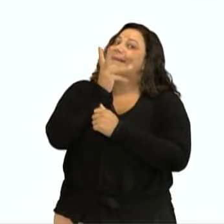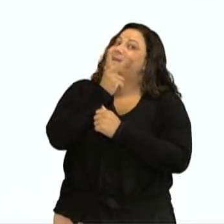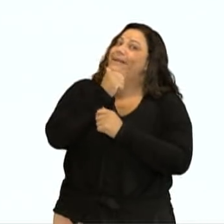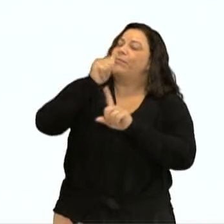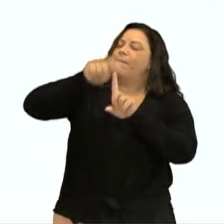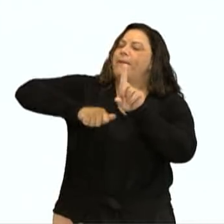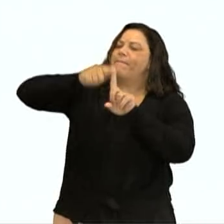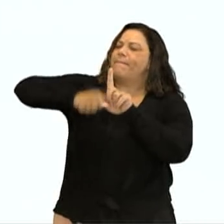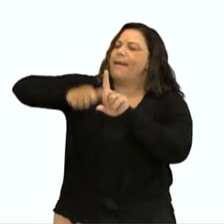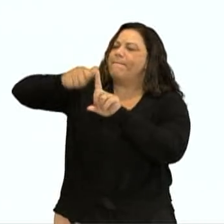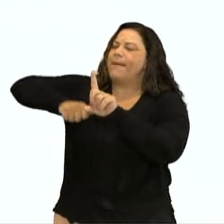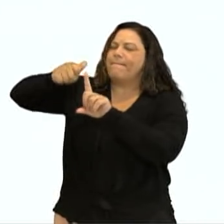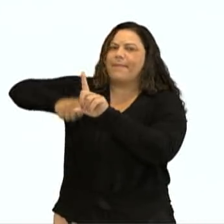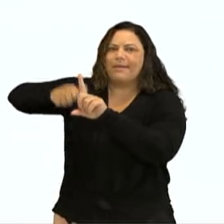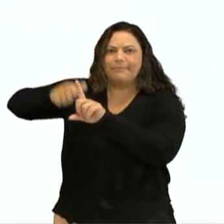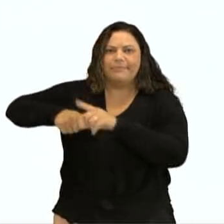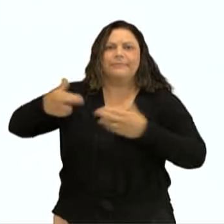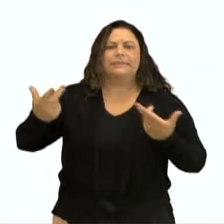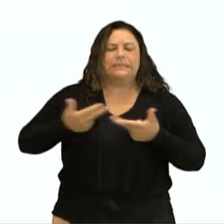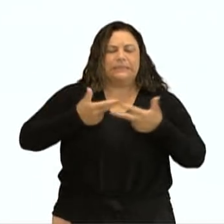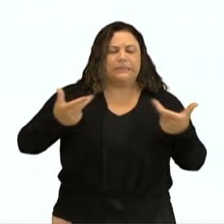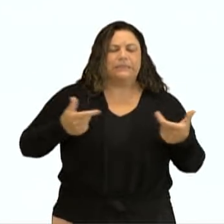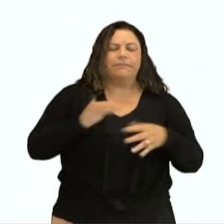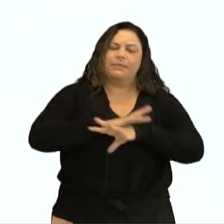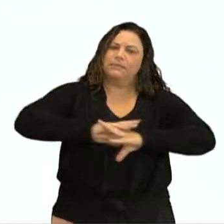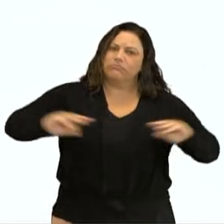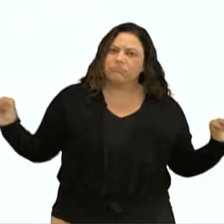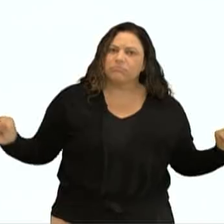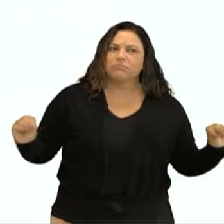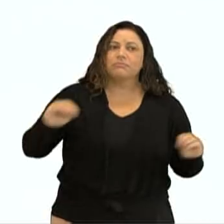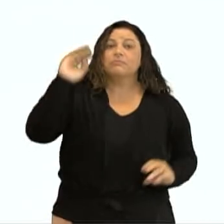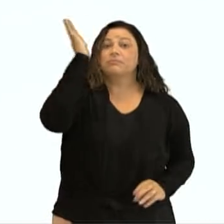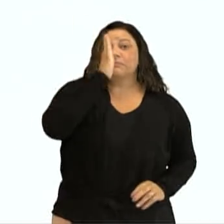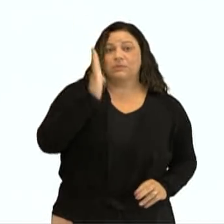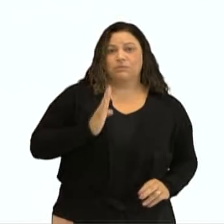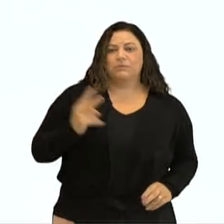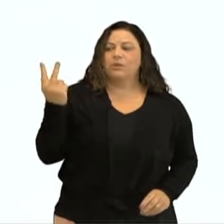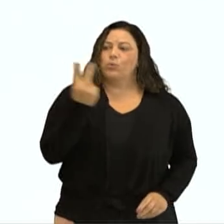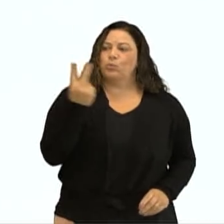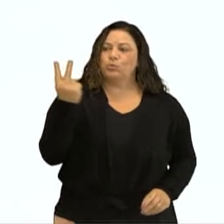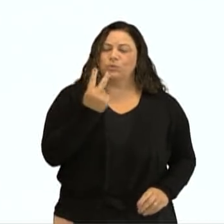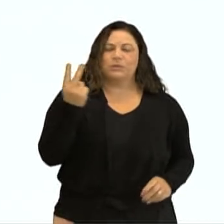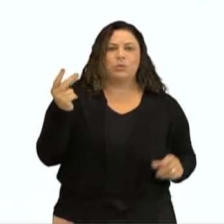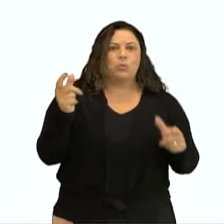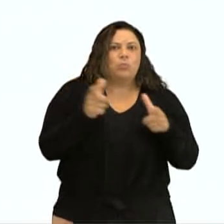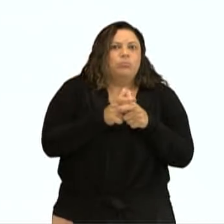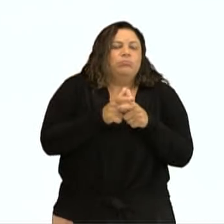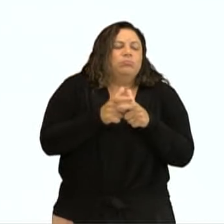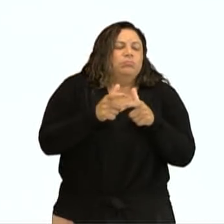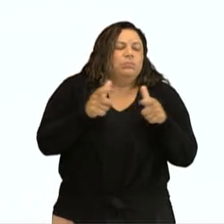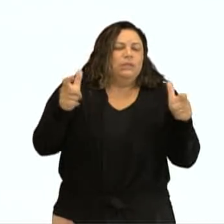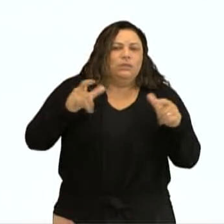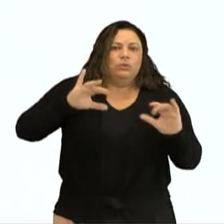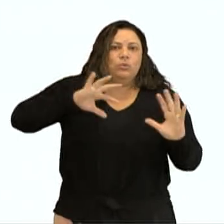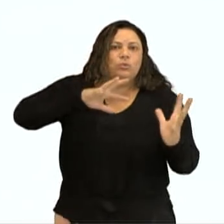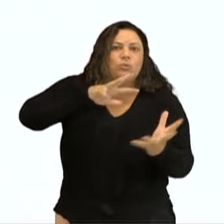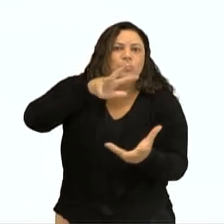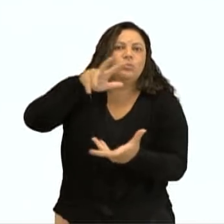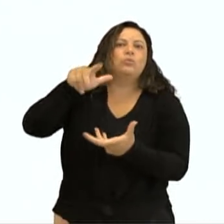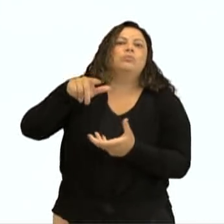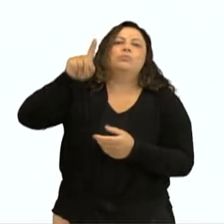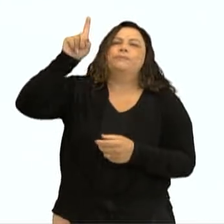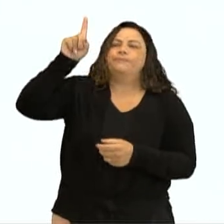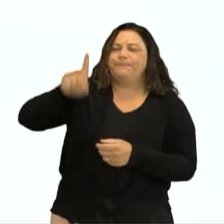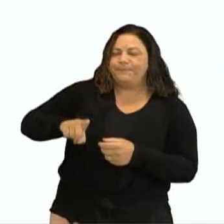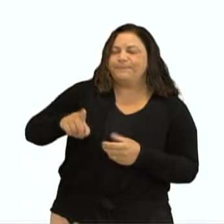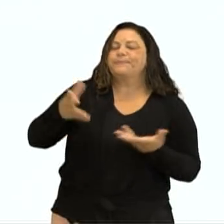meses, mas é eficaz e a pessoa fica curada. E o Brasil é o segundo maior no mundo, de números de